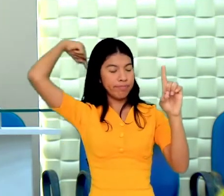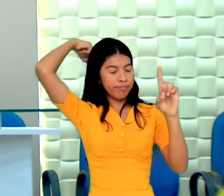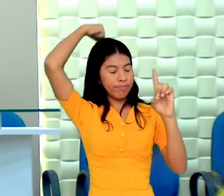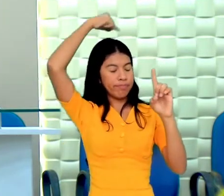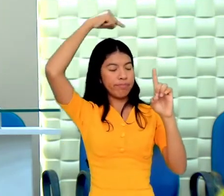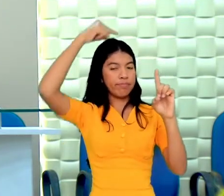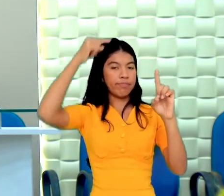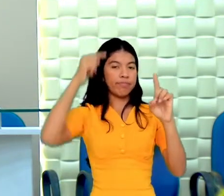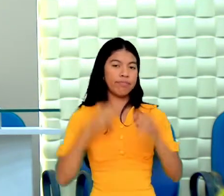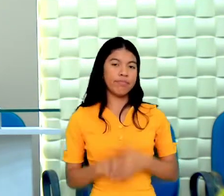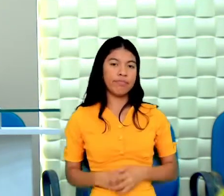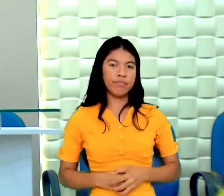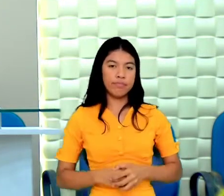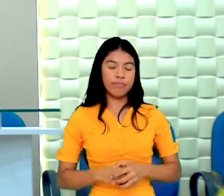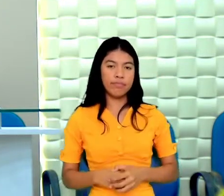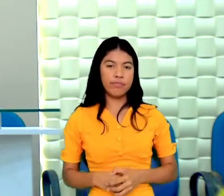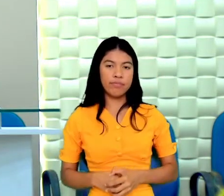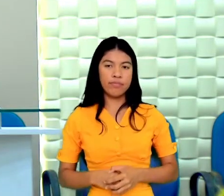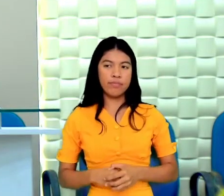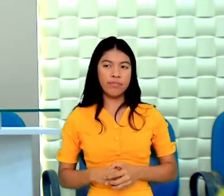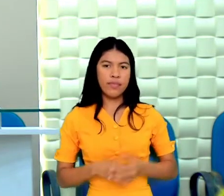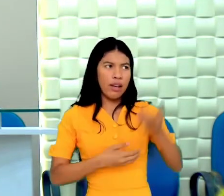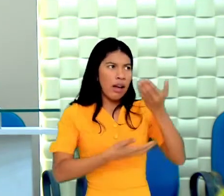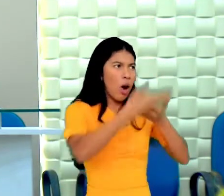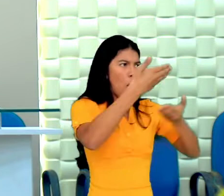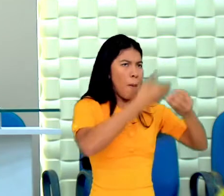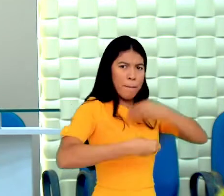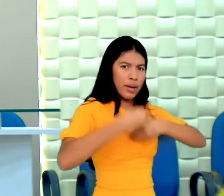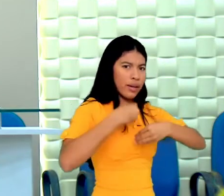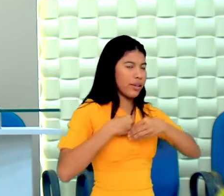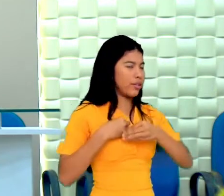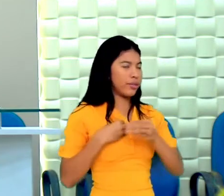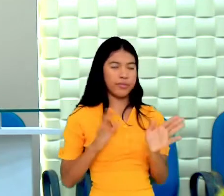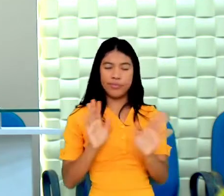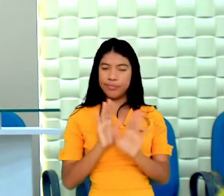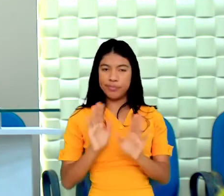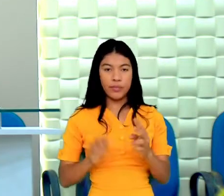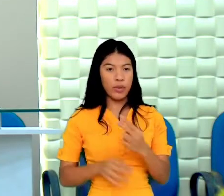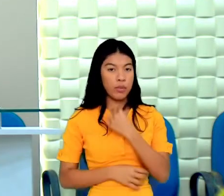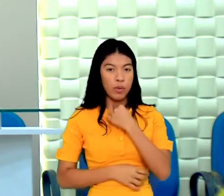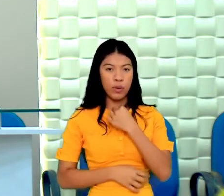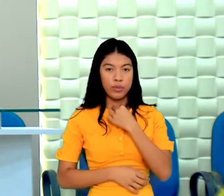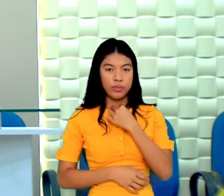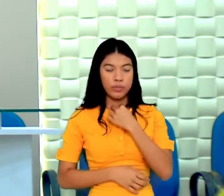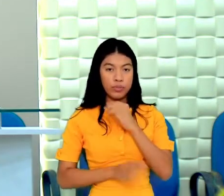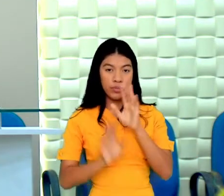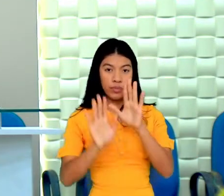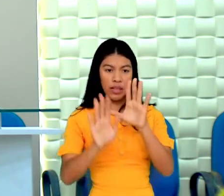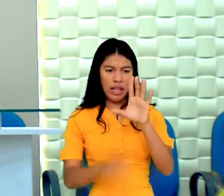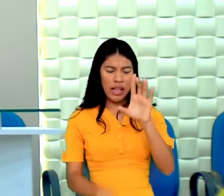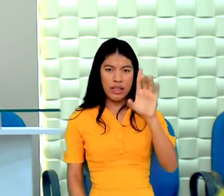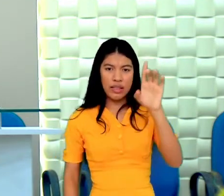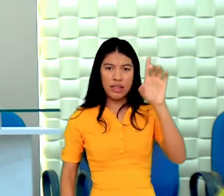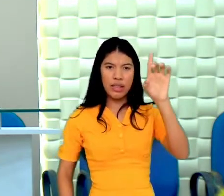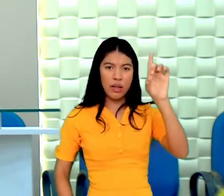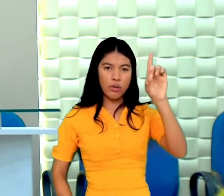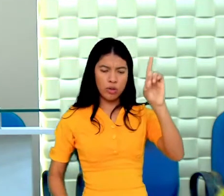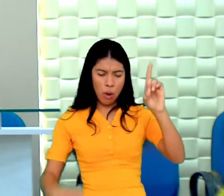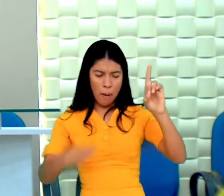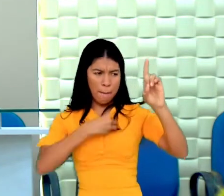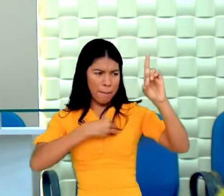e não pode conviver com o pecado. Amados irmãos, Deus não convive com o